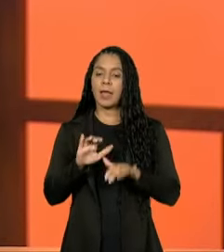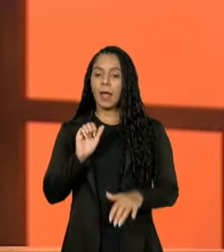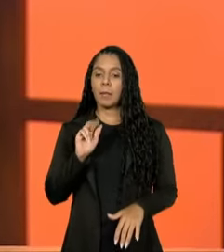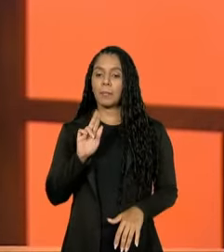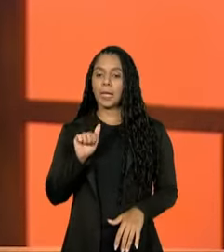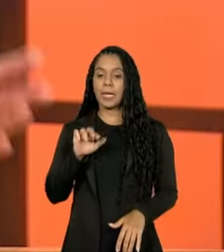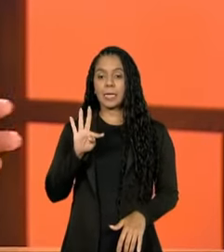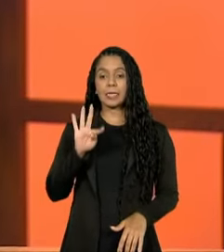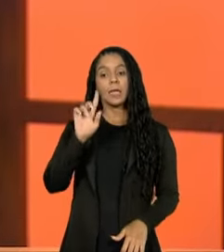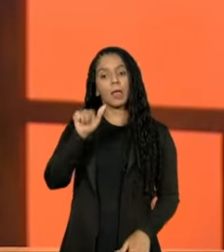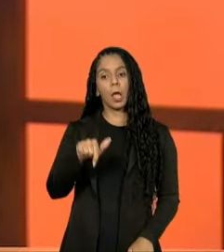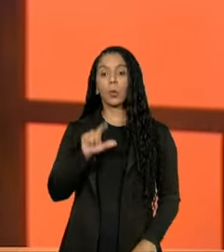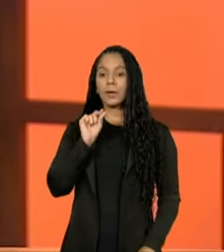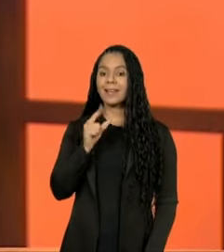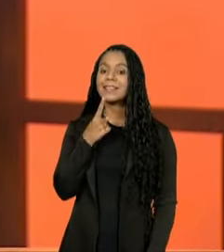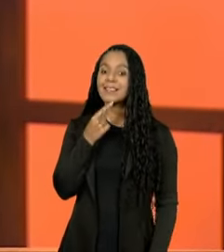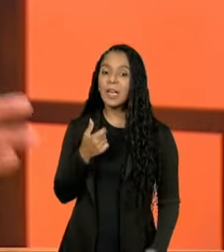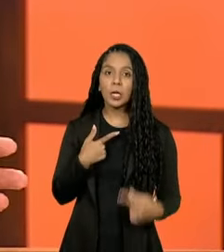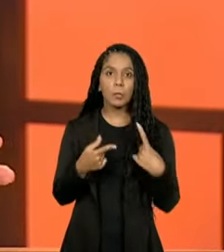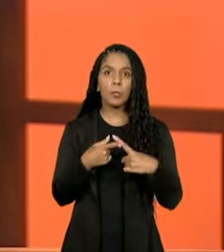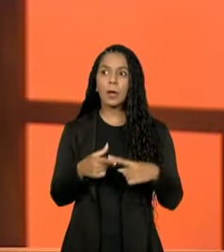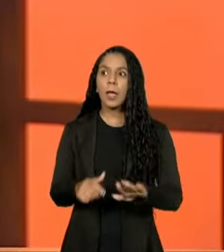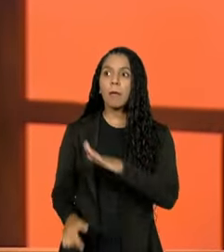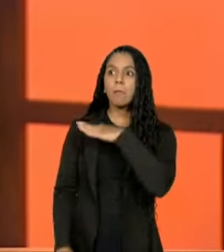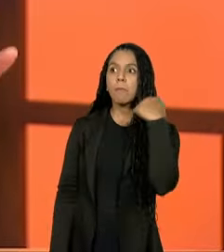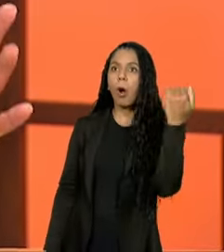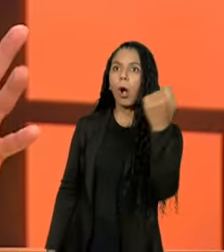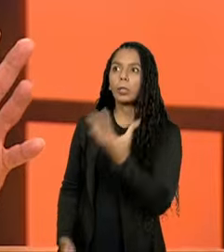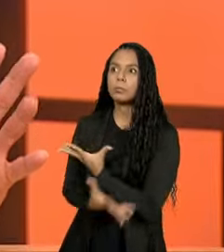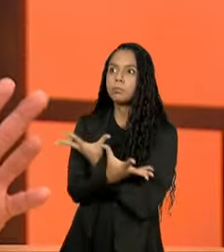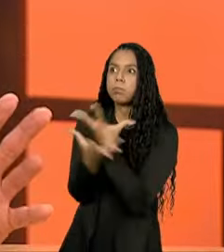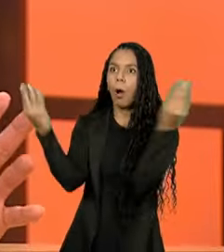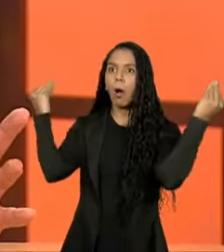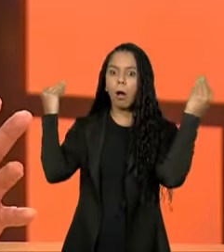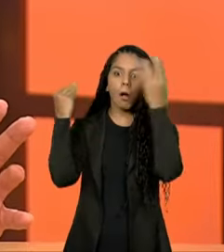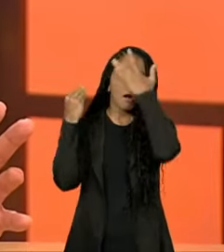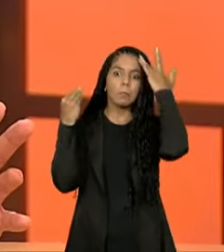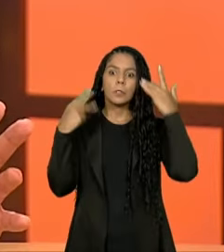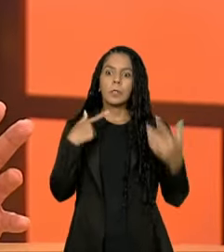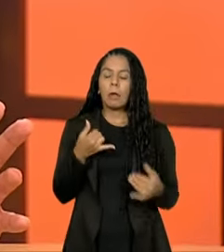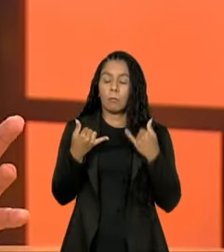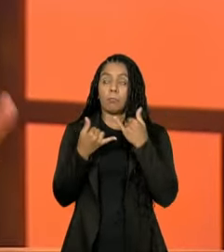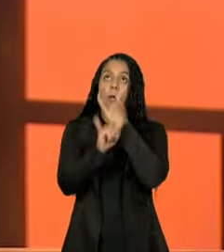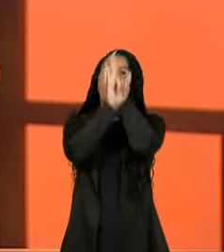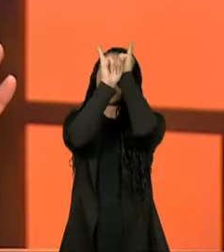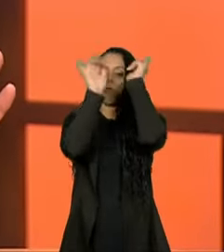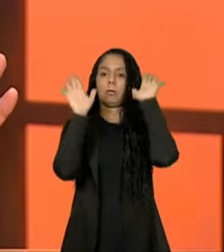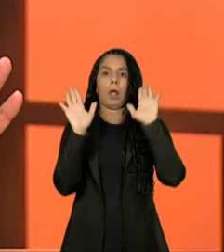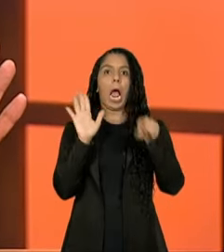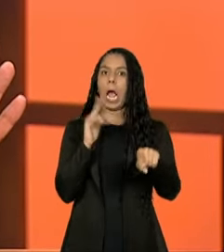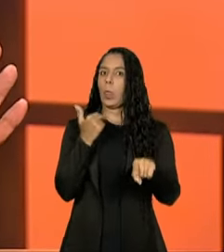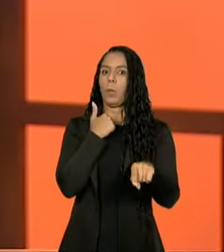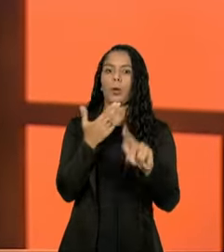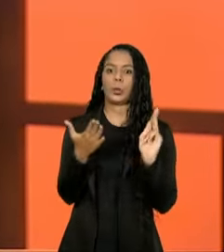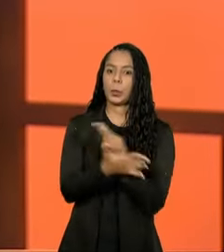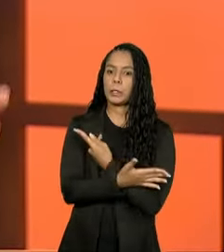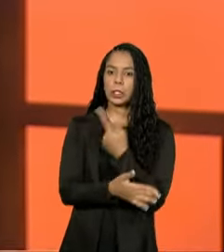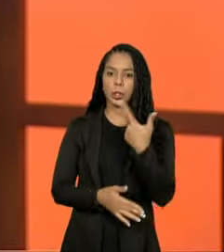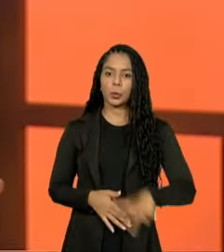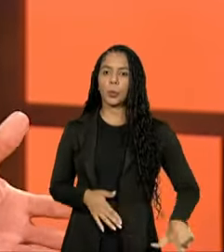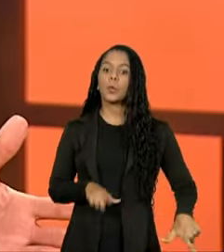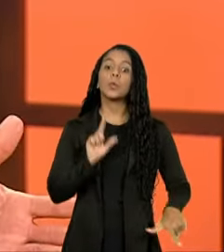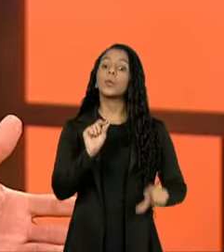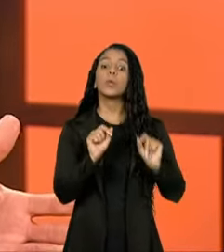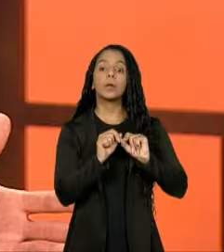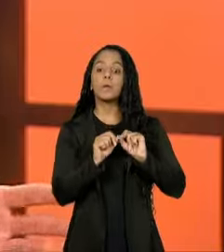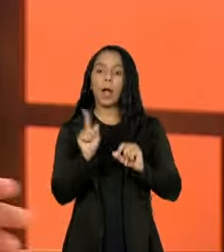sangue. Morre um monte de gente, você tem uma tragédia, um grande acidente, choca as pessoas e aí, não, isso não pode acontecer de novo. O que a gente faz